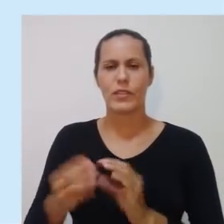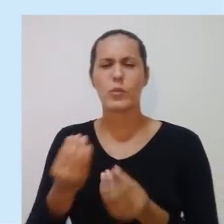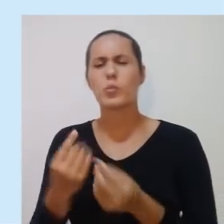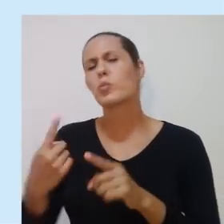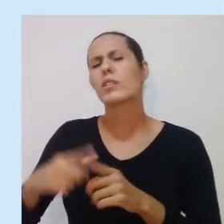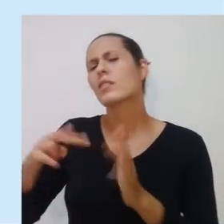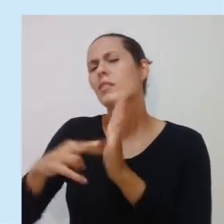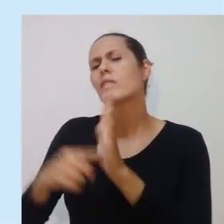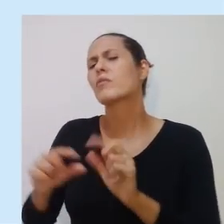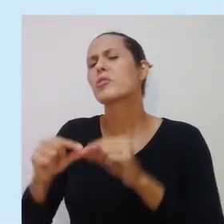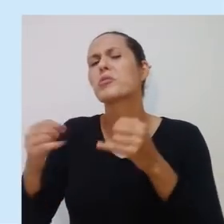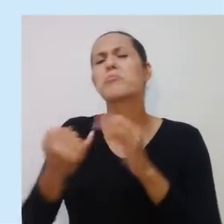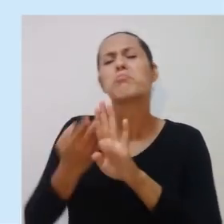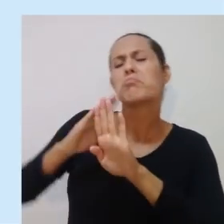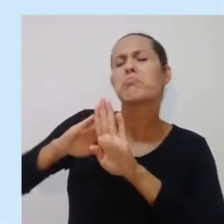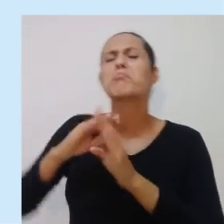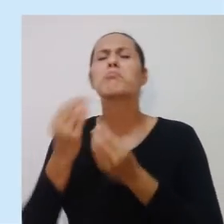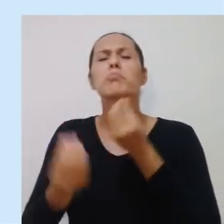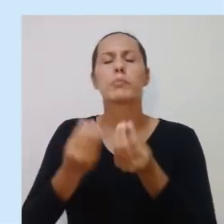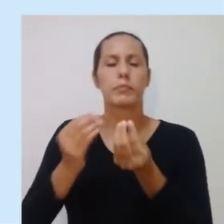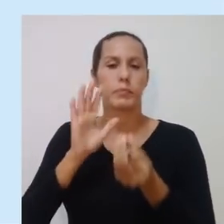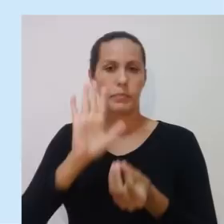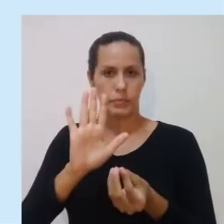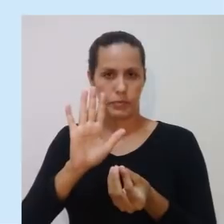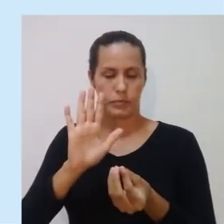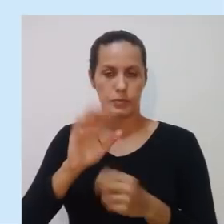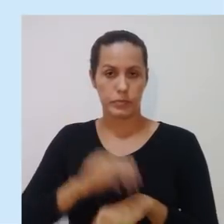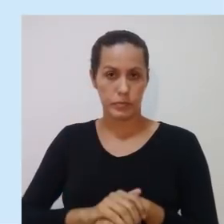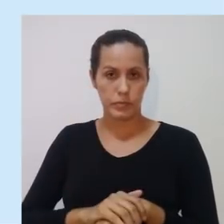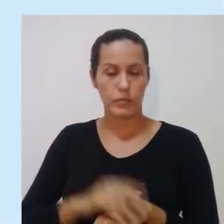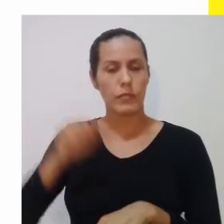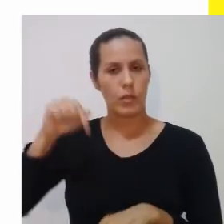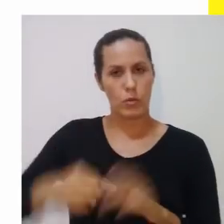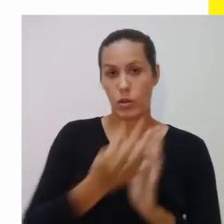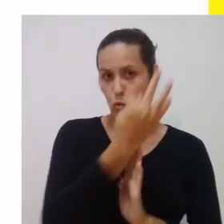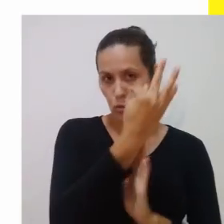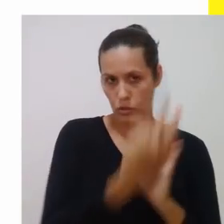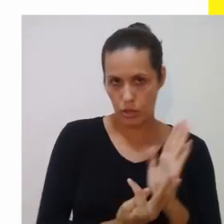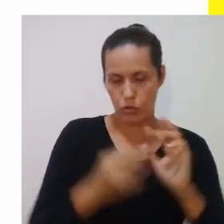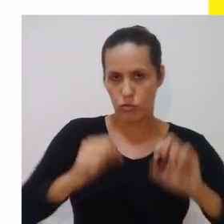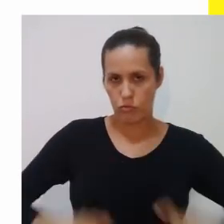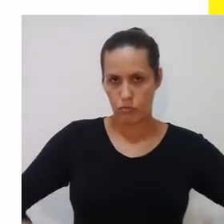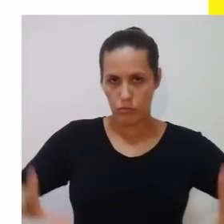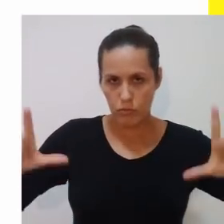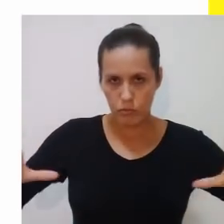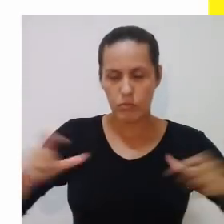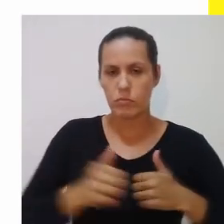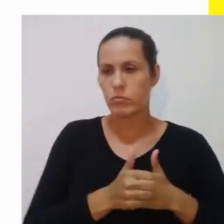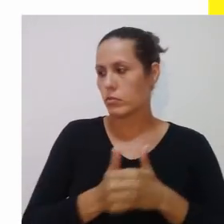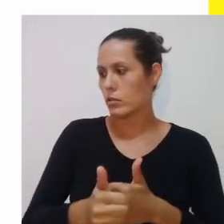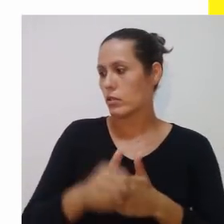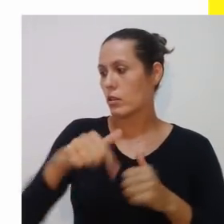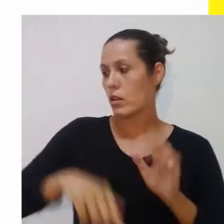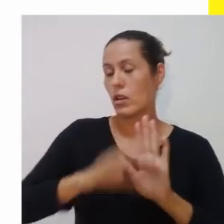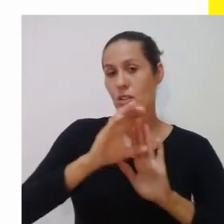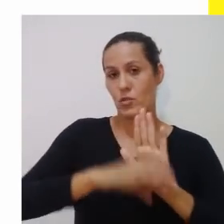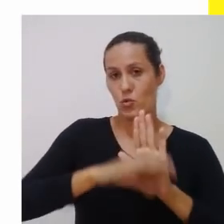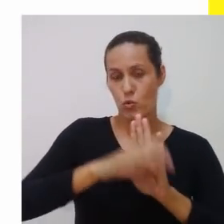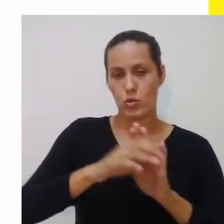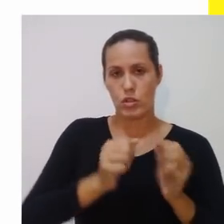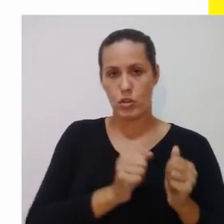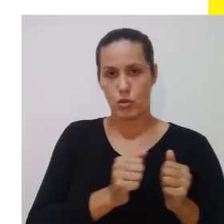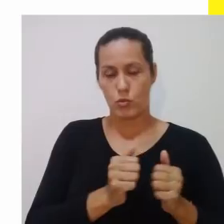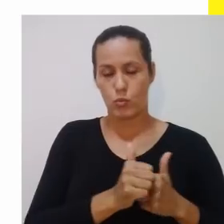de entrelinhas, o que significa exatamente. Então, acompanhe aí no texto que eu coloquei, acompanhe aí